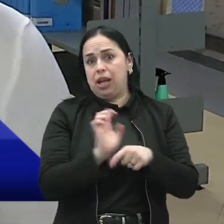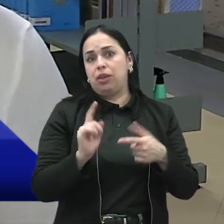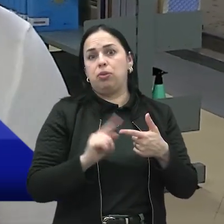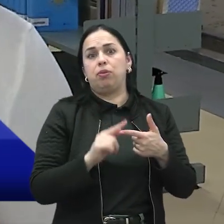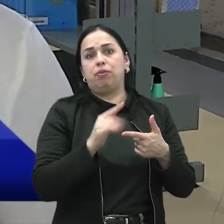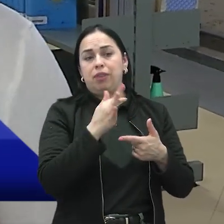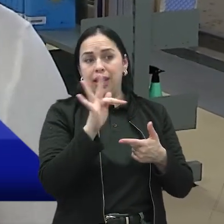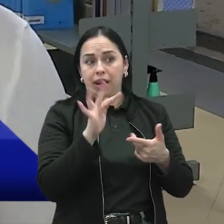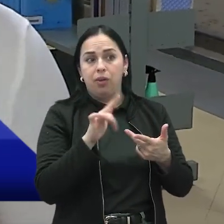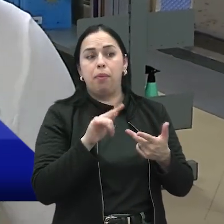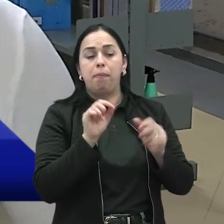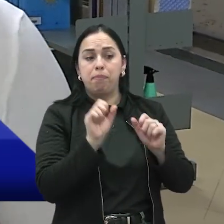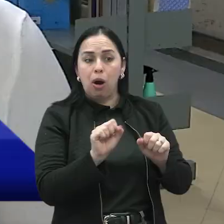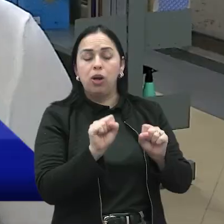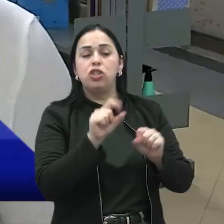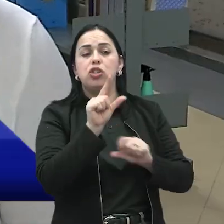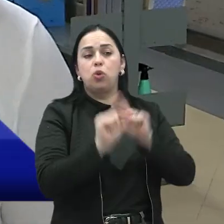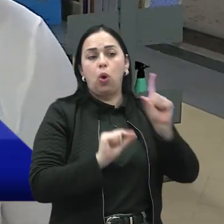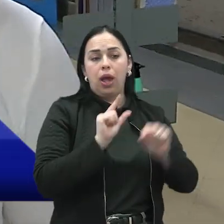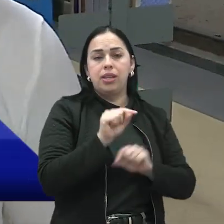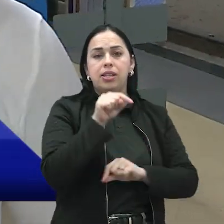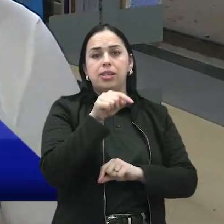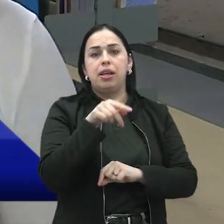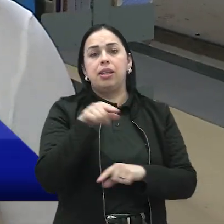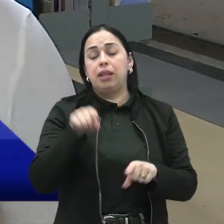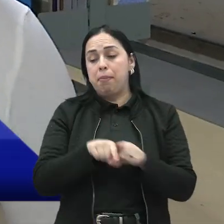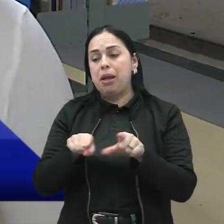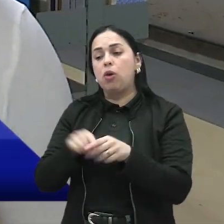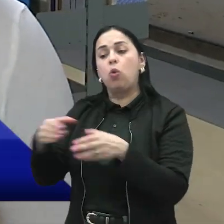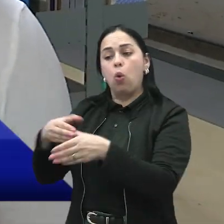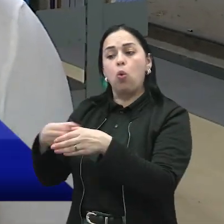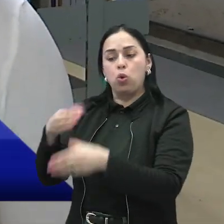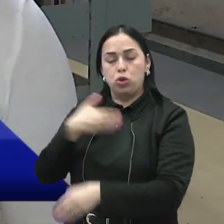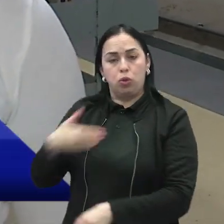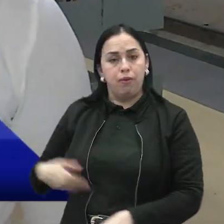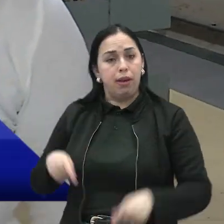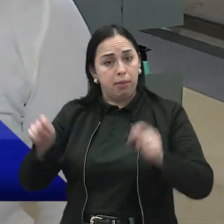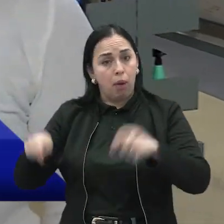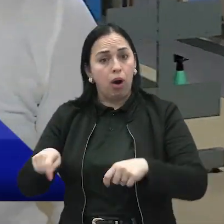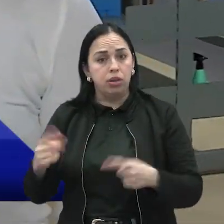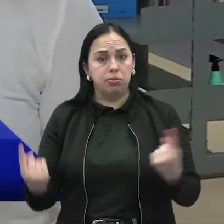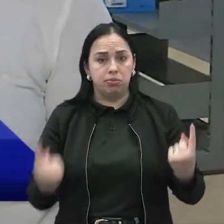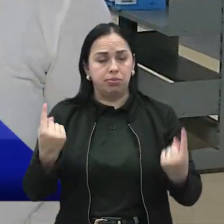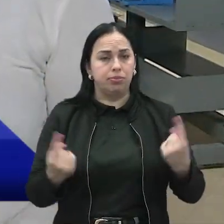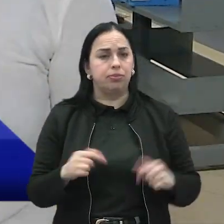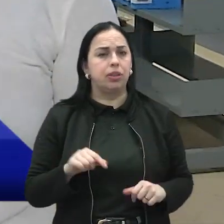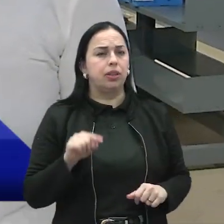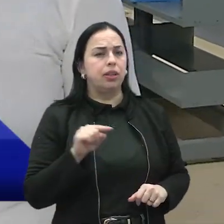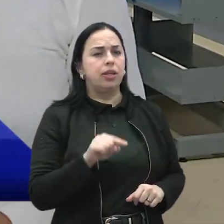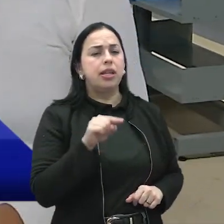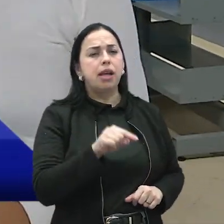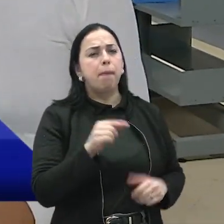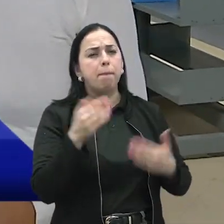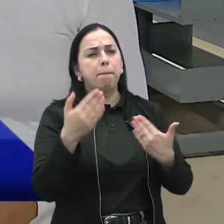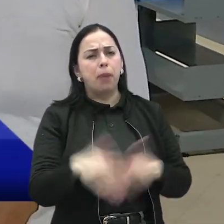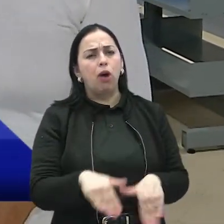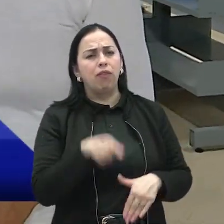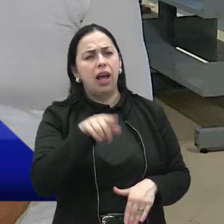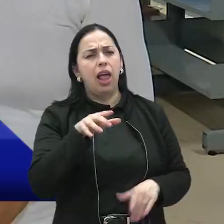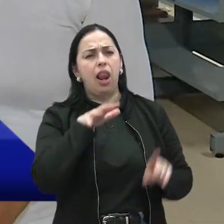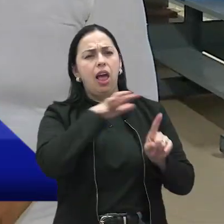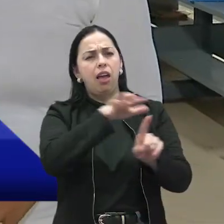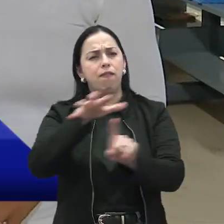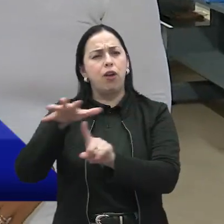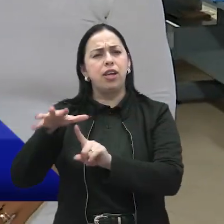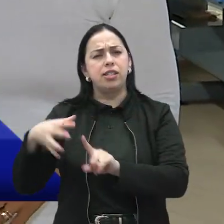municípios optem, eles podem continuar fazendo os seus processos seletivos. Beleza. E como é que essa prova ela pode, né, impactar na qualidade da educação